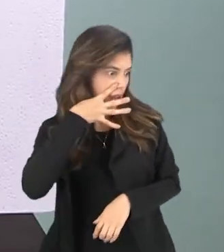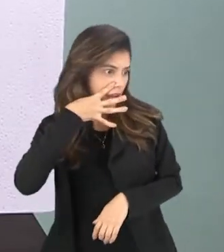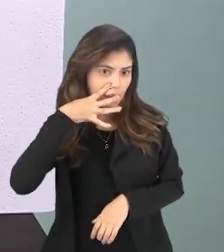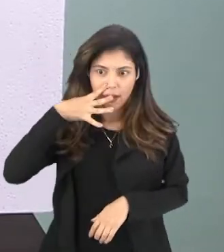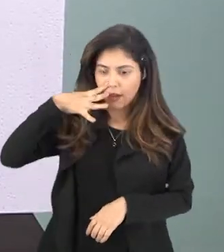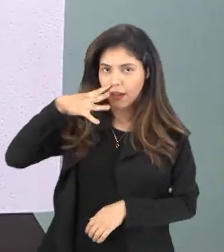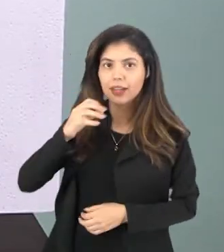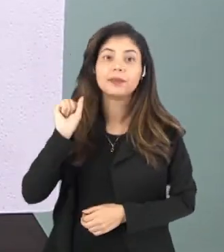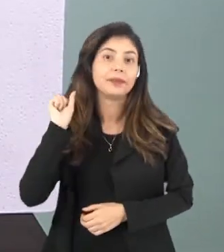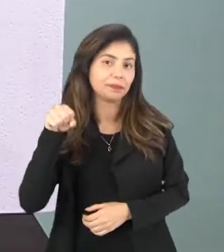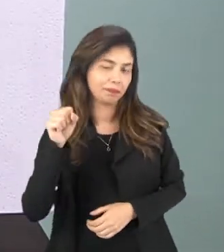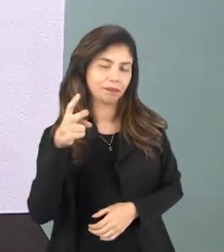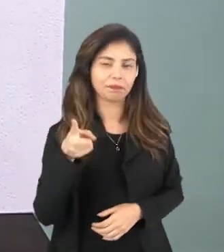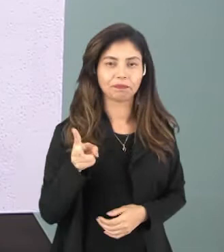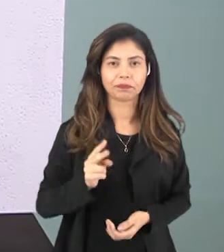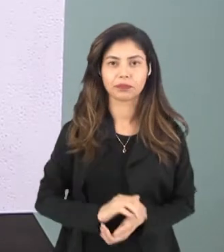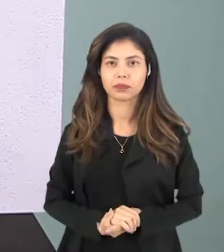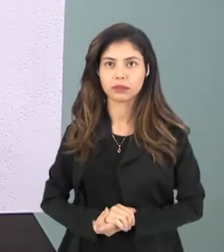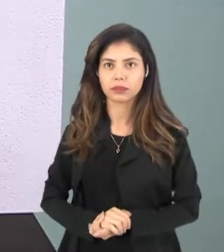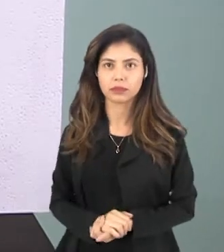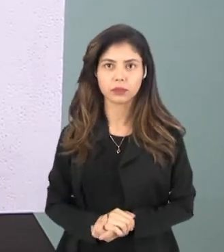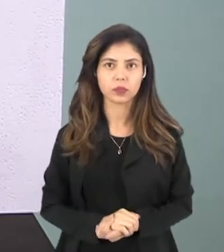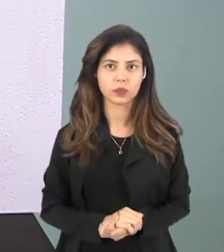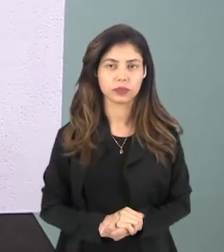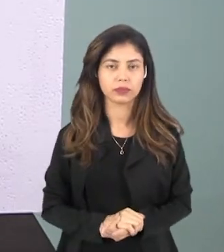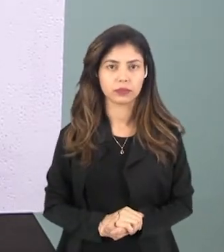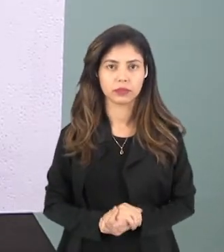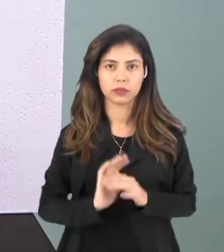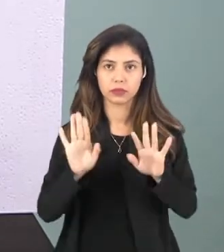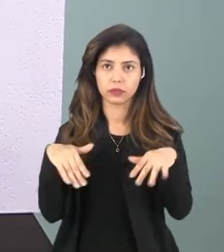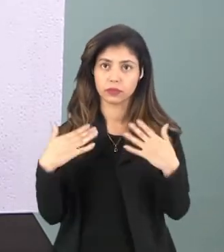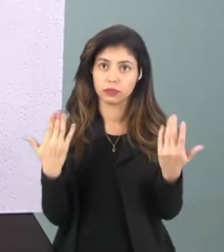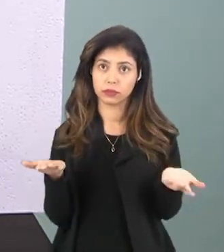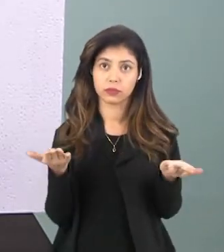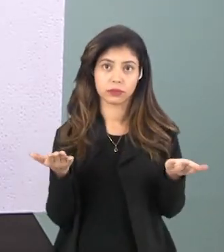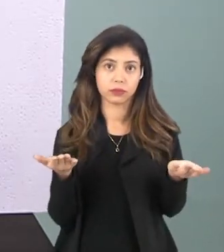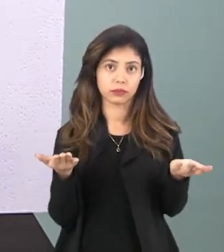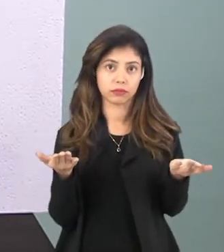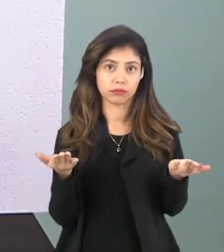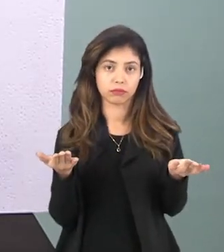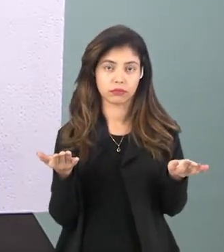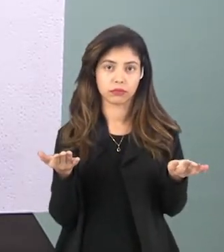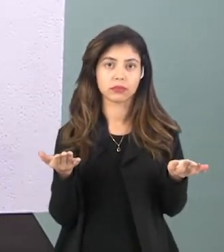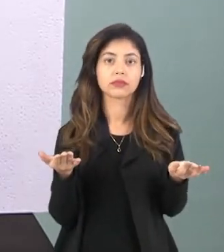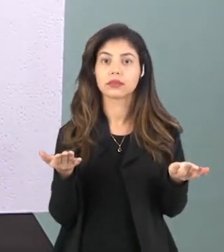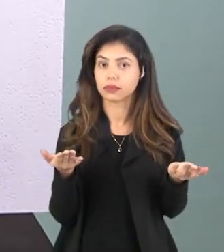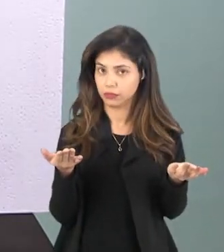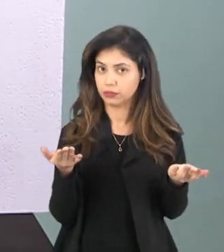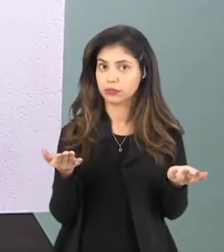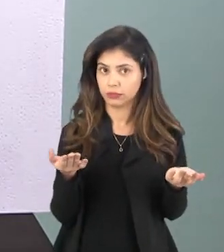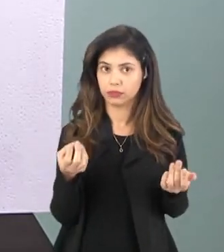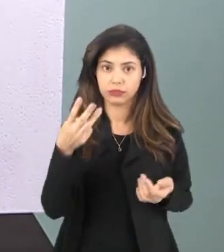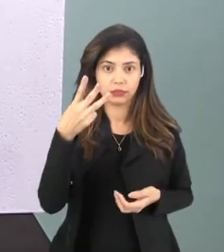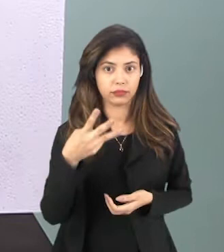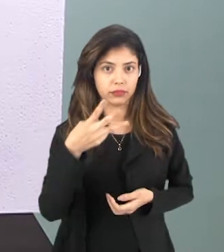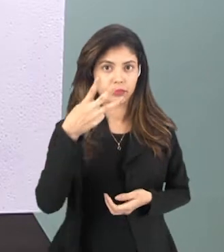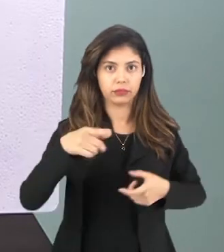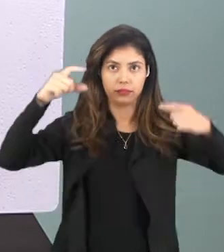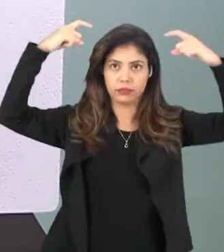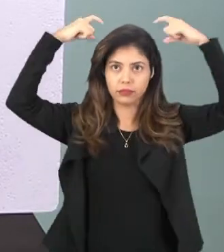impressionam isso mesmo Qual é o meio da nossa história ai quando os